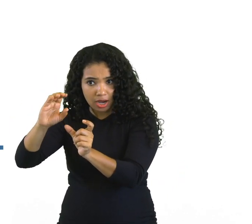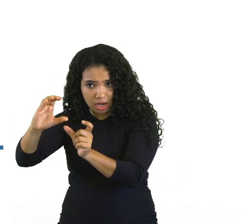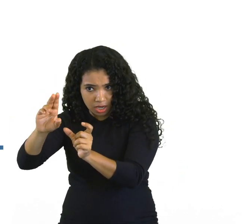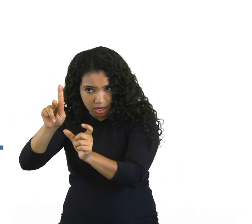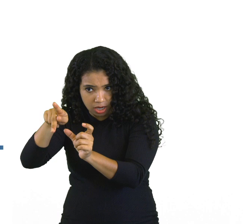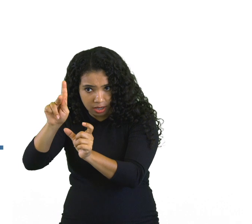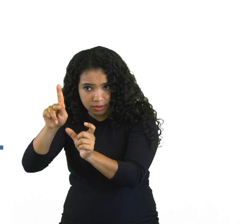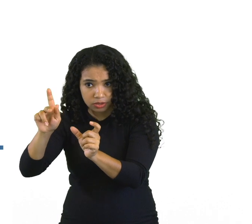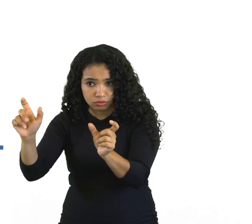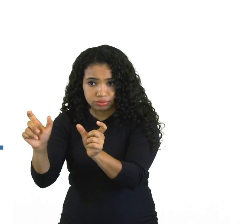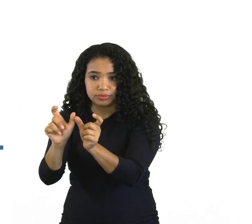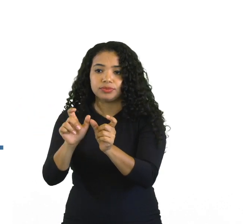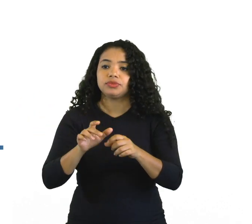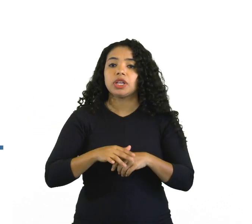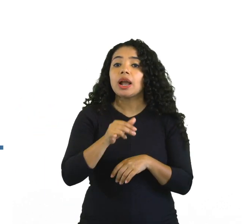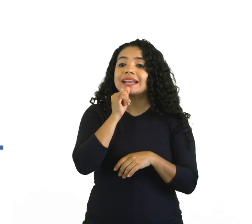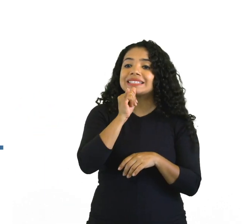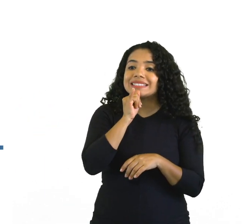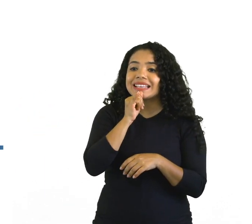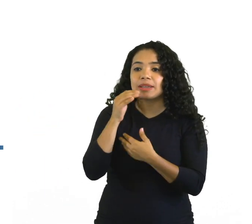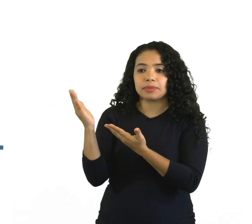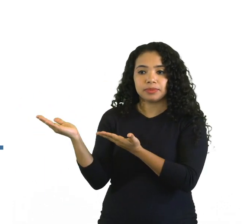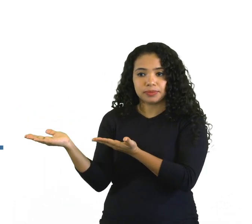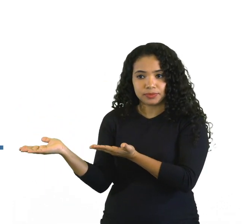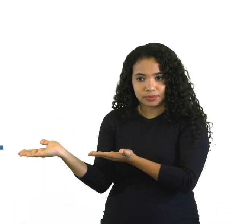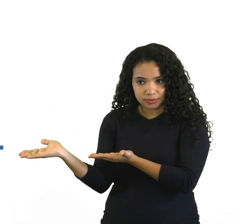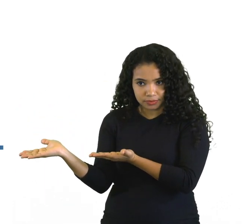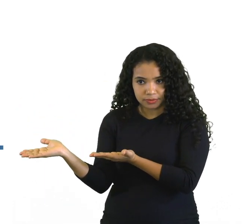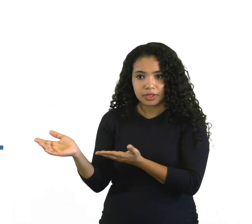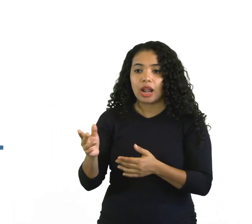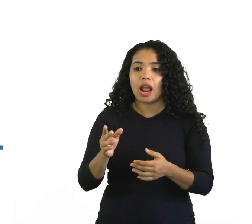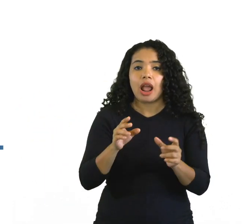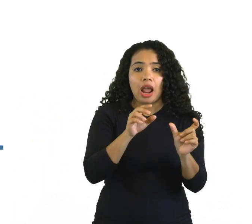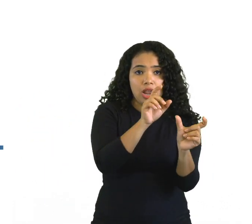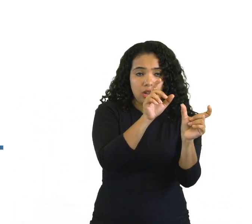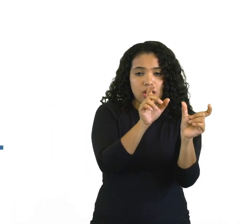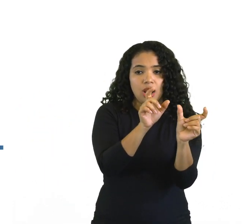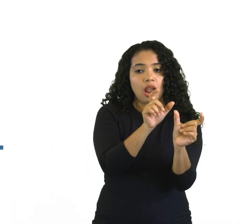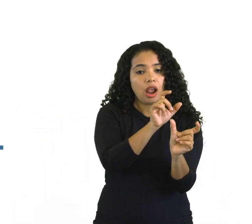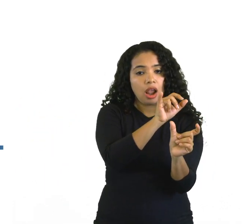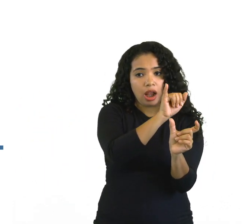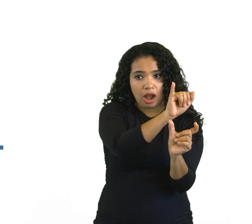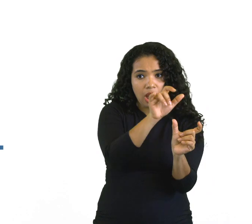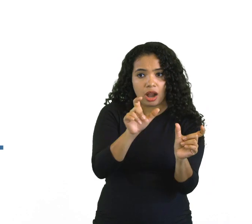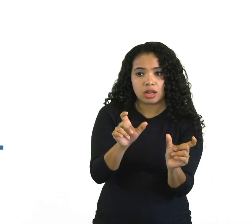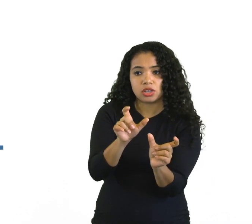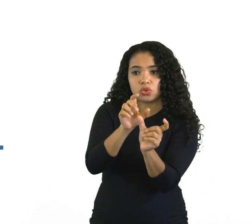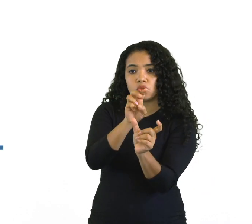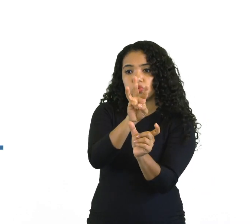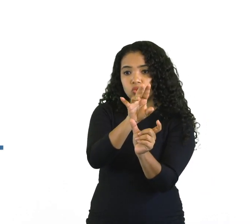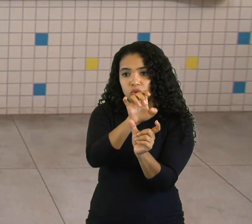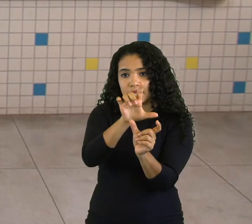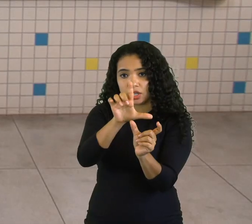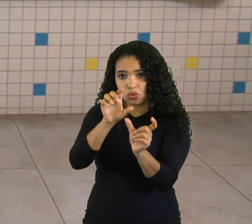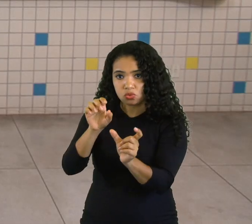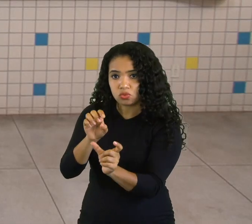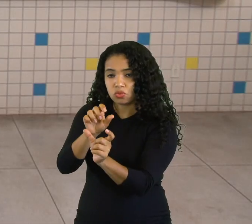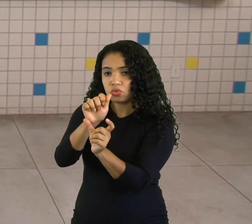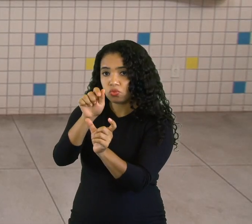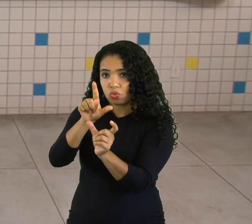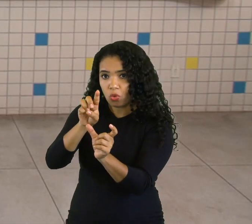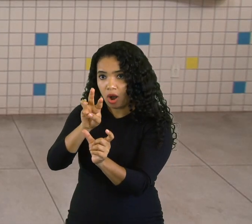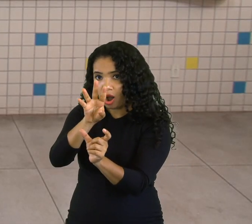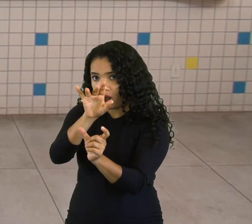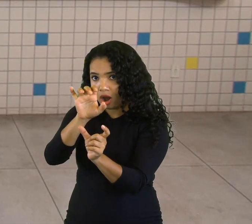I will always love you. I will always love you, né? Que é eu sempre te amarei. Também